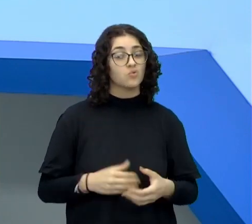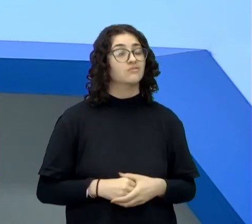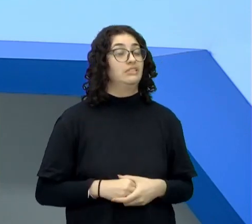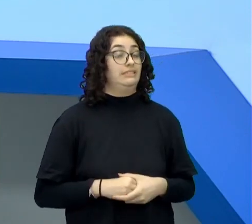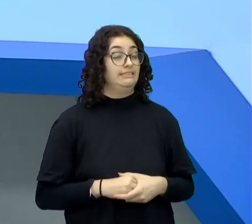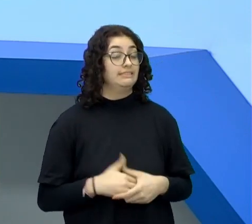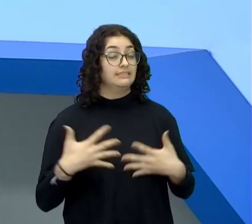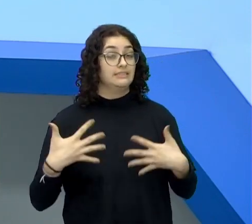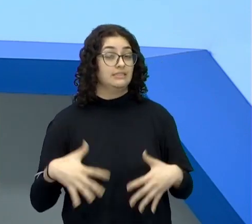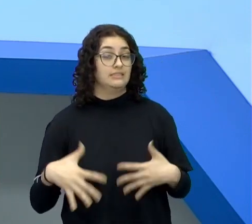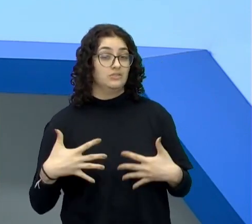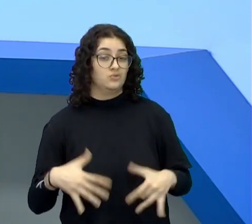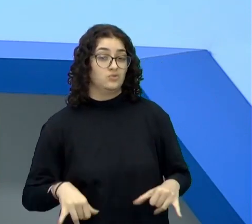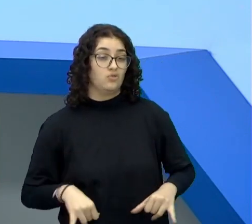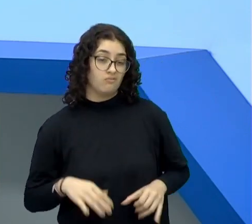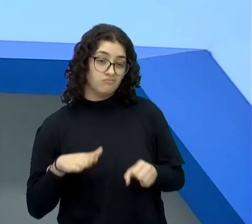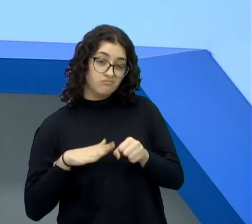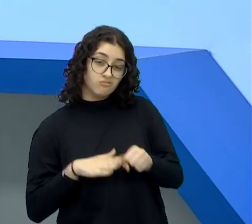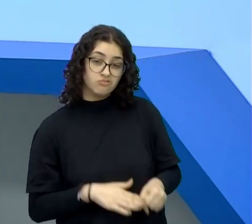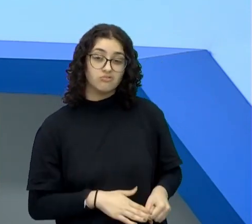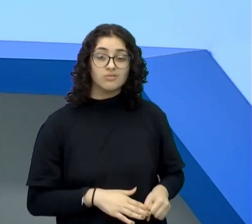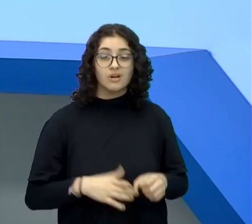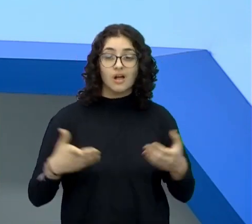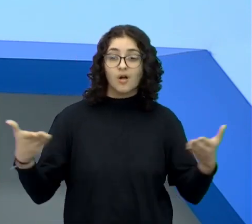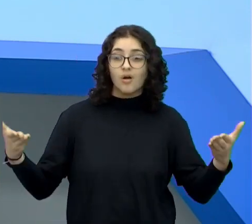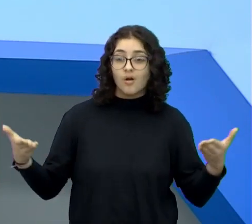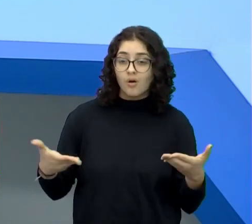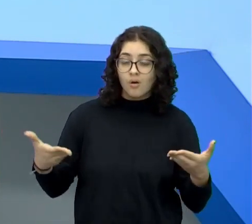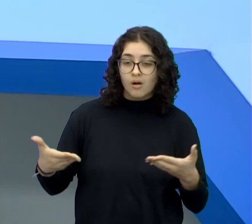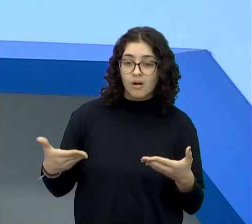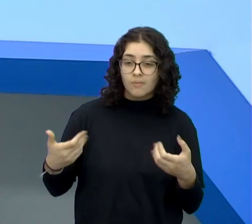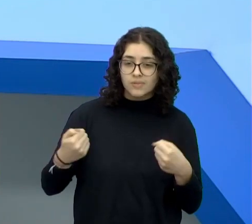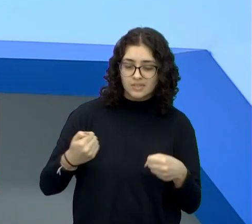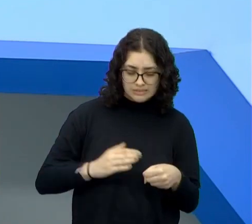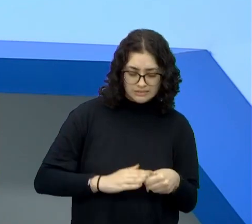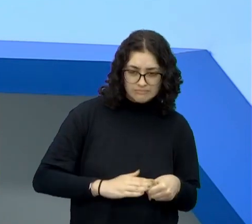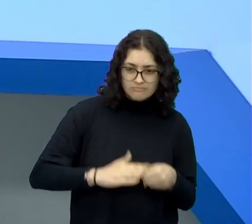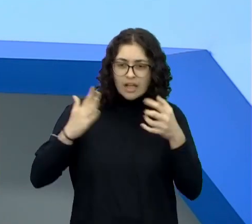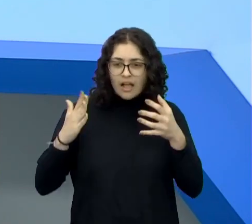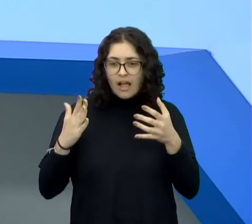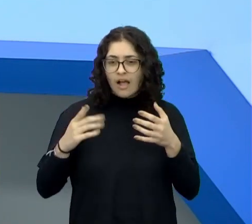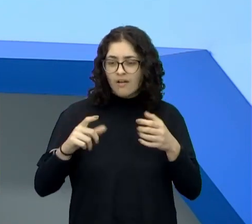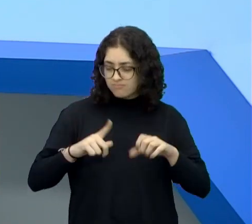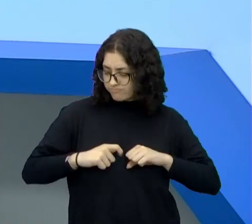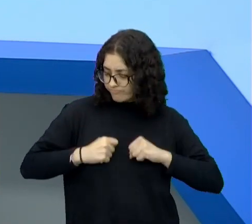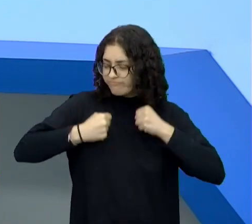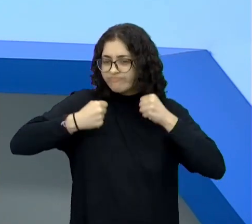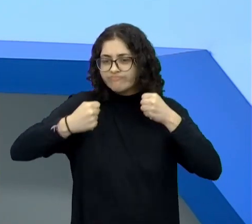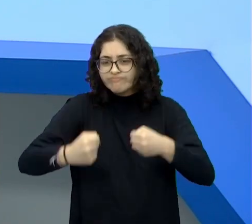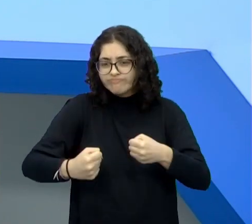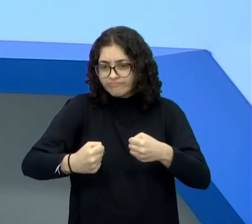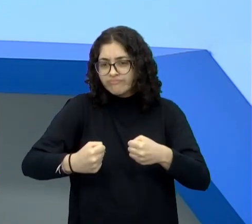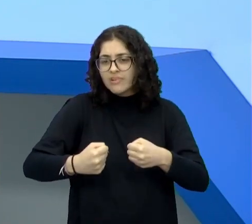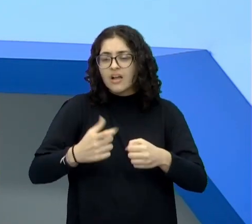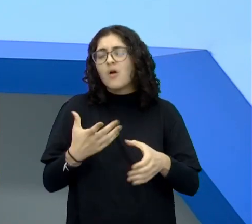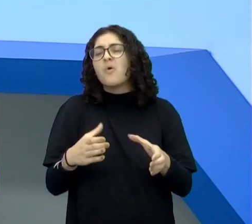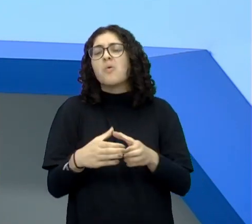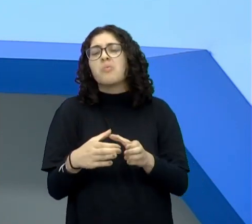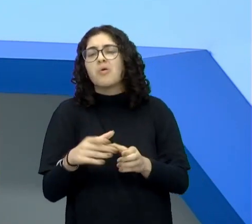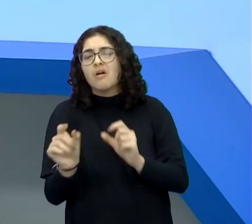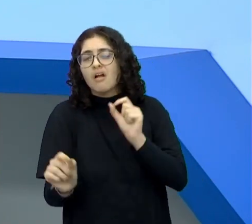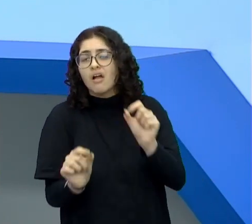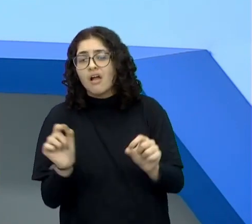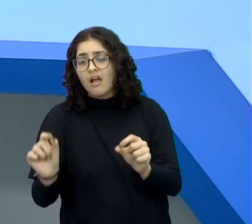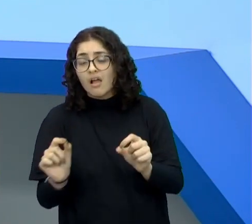que foram marginalizados e agora eles precisam ter essa oportunidade de ascensão. E que grupos que a gente está falando aí